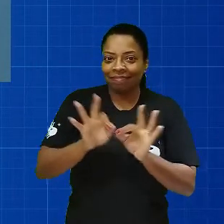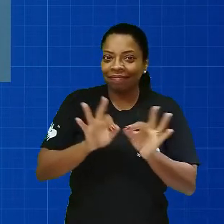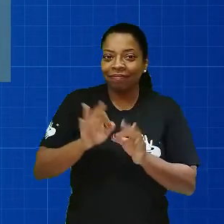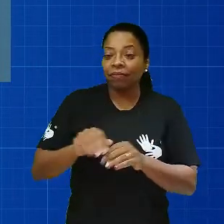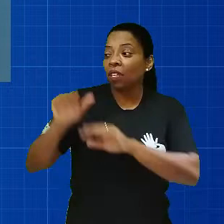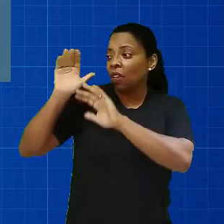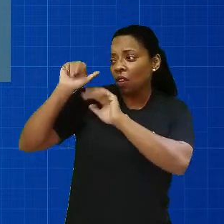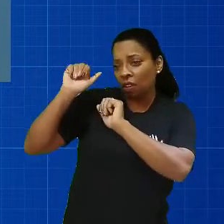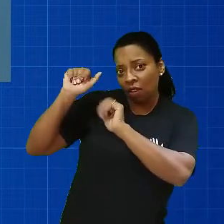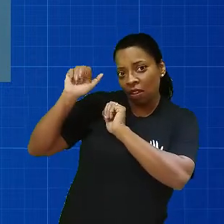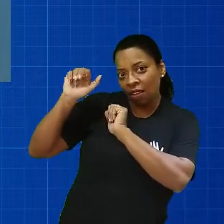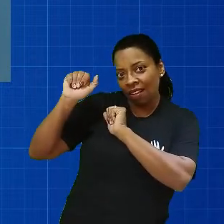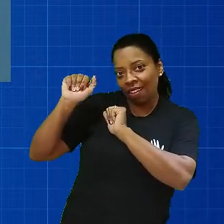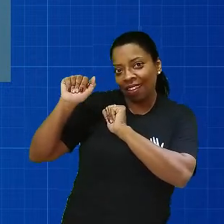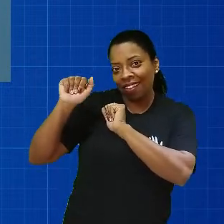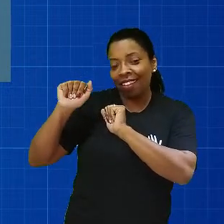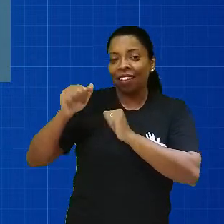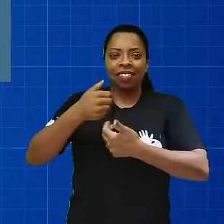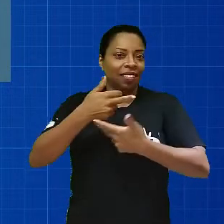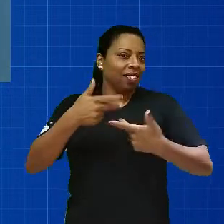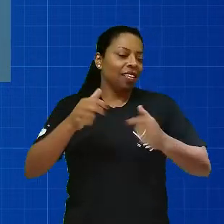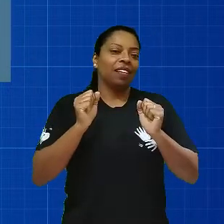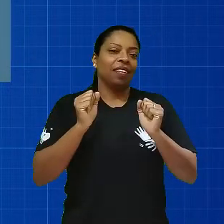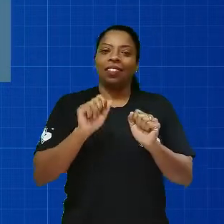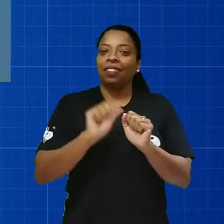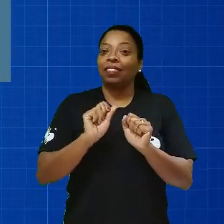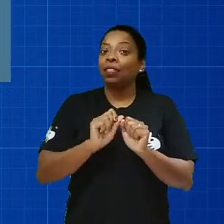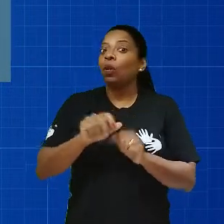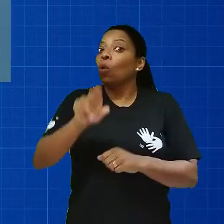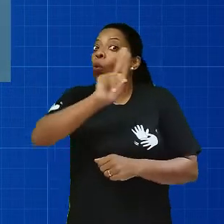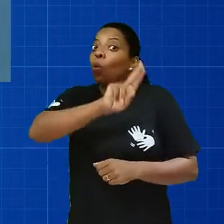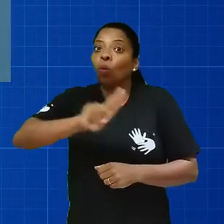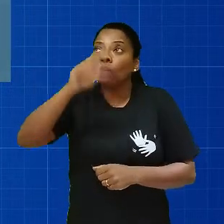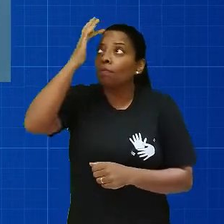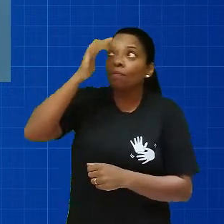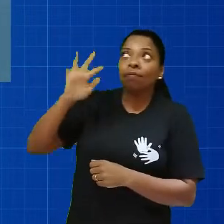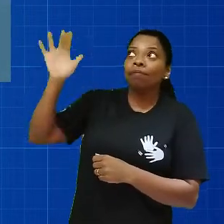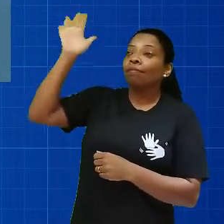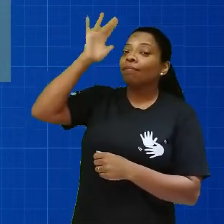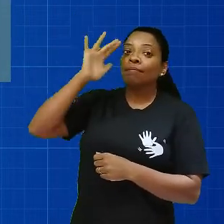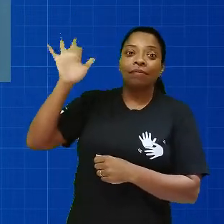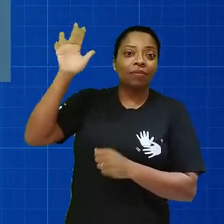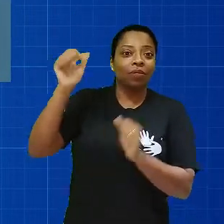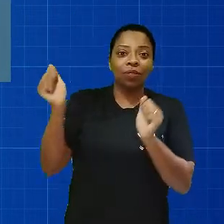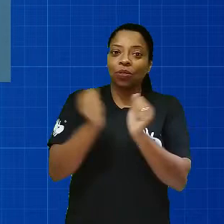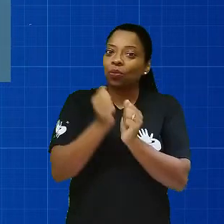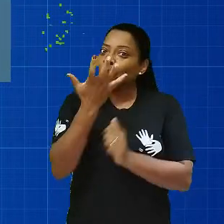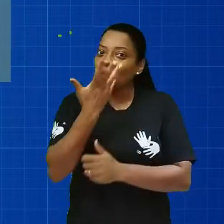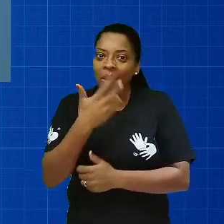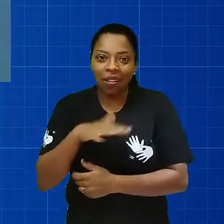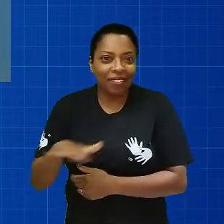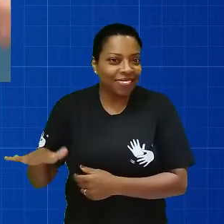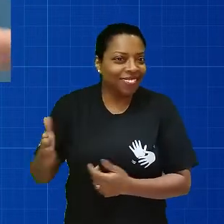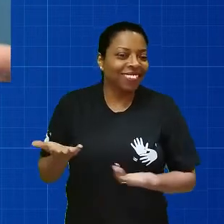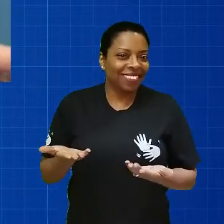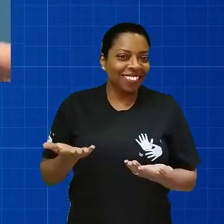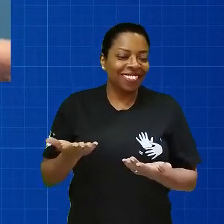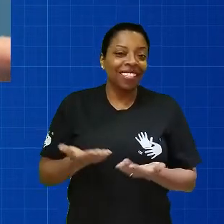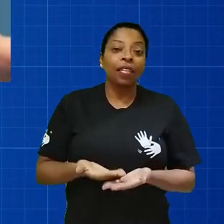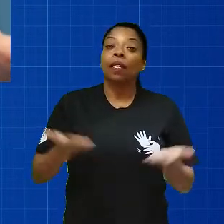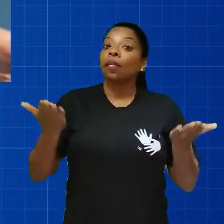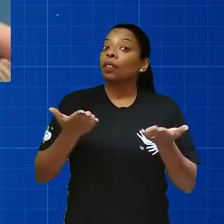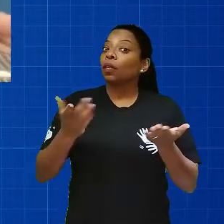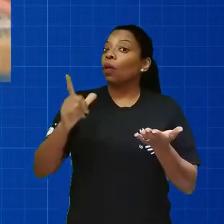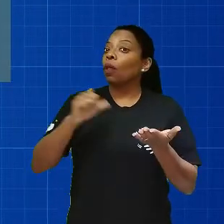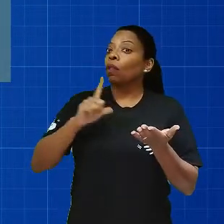crianças, as castanholas também. Então, utilize a sua imaginação agora junto com as crianças.